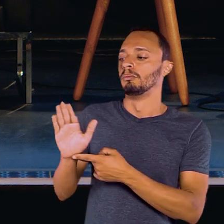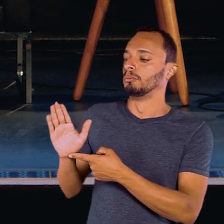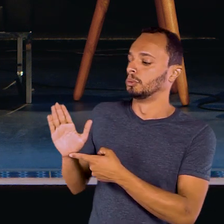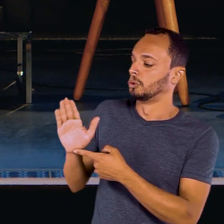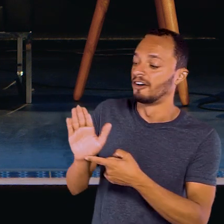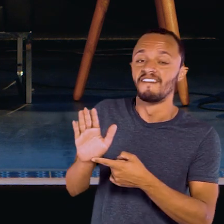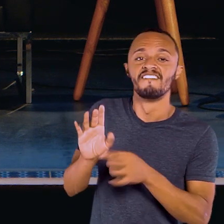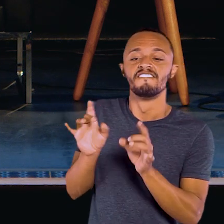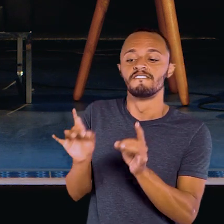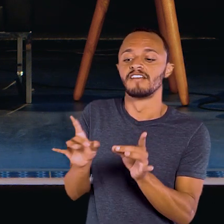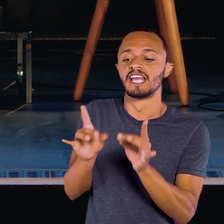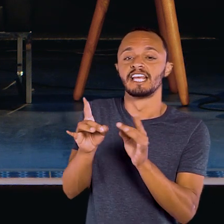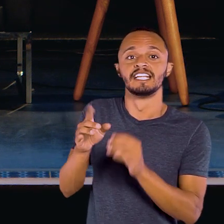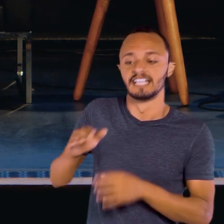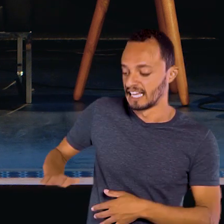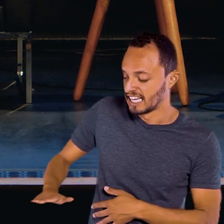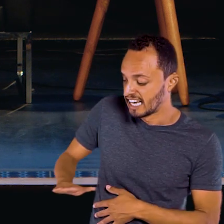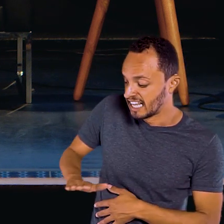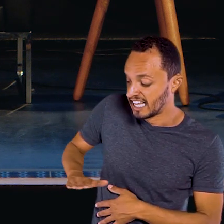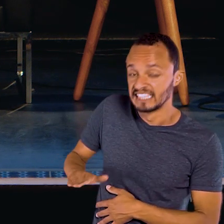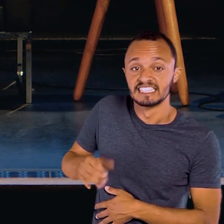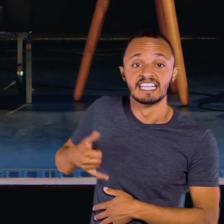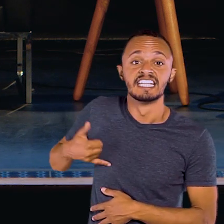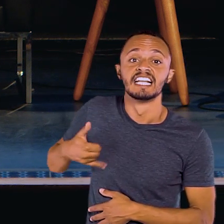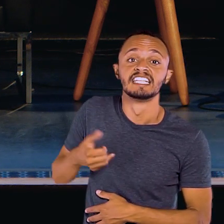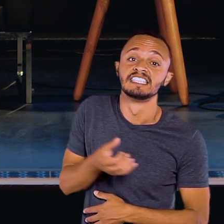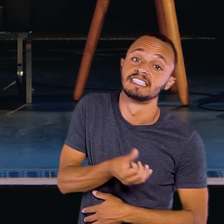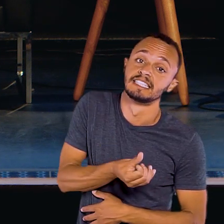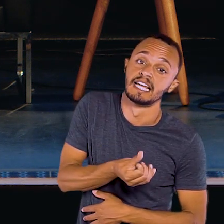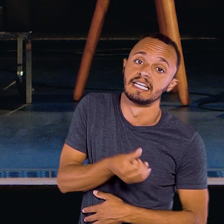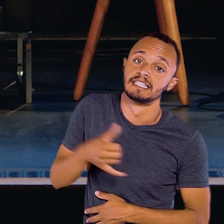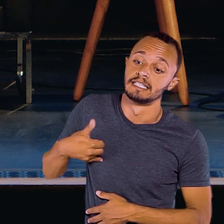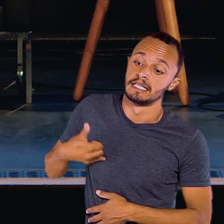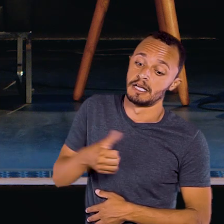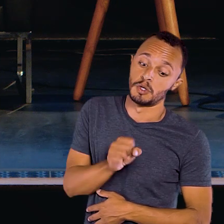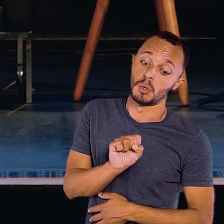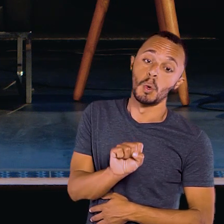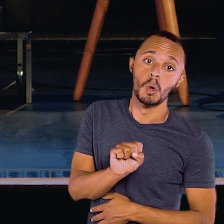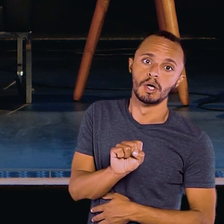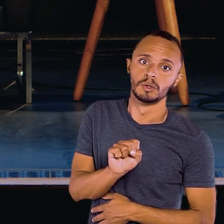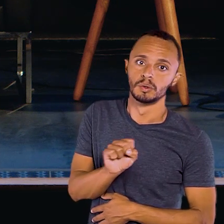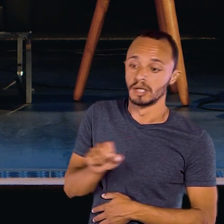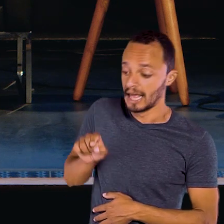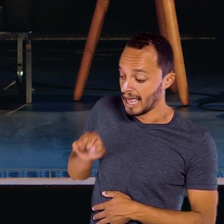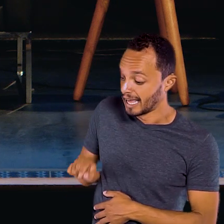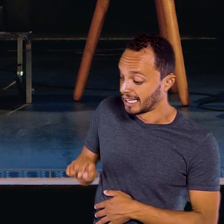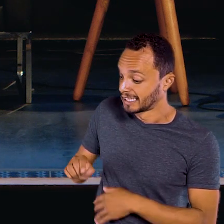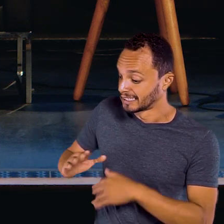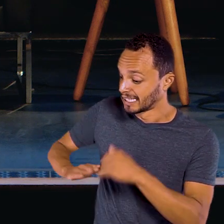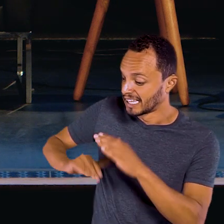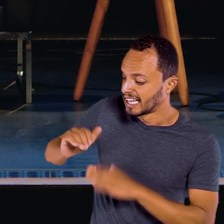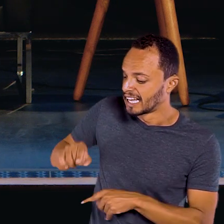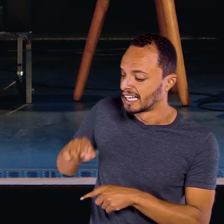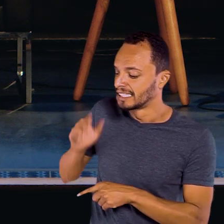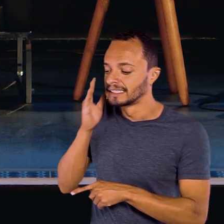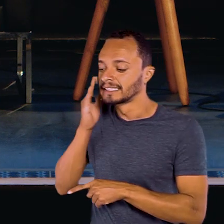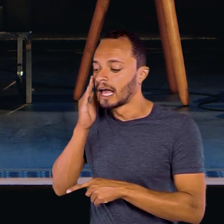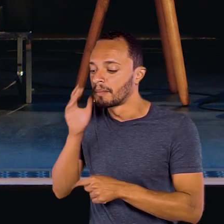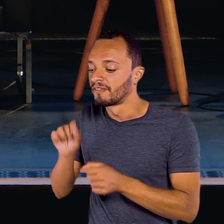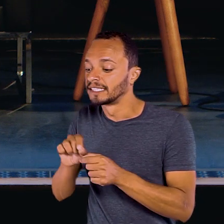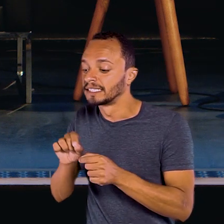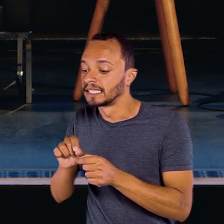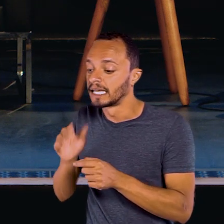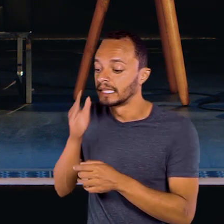de 6 anos escravizadas, de 8 anos, 13 anos, com profissão já, né? Sabe fazer isso, sabe fazer aquilo,